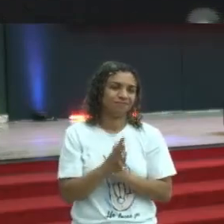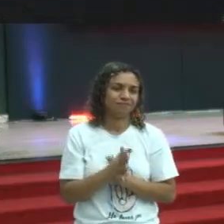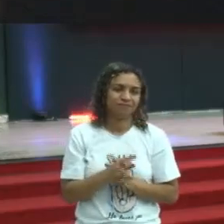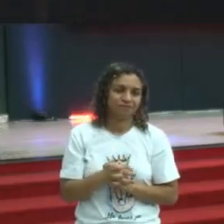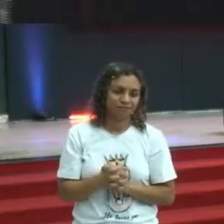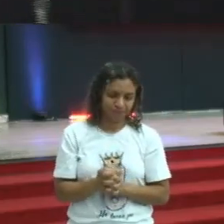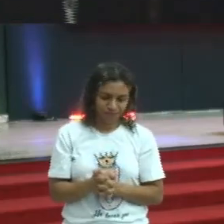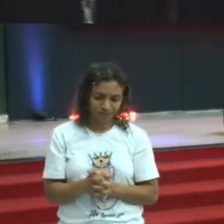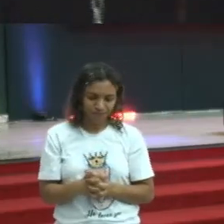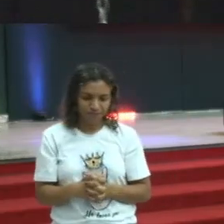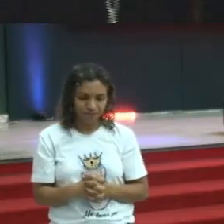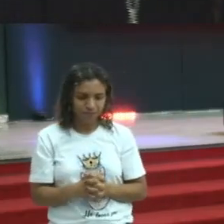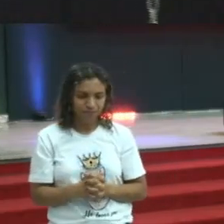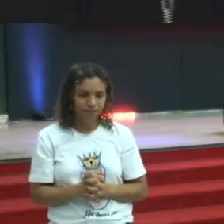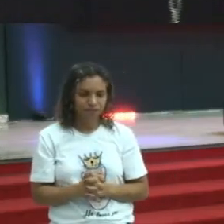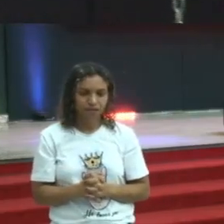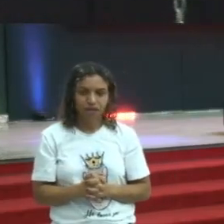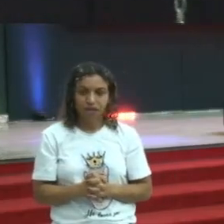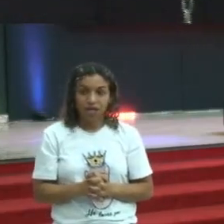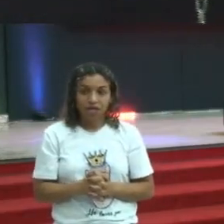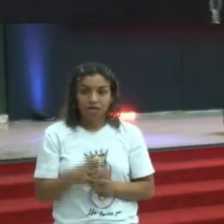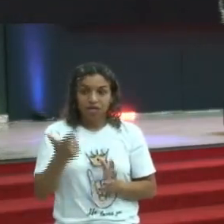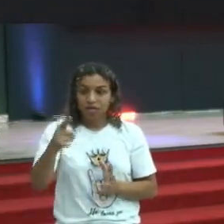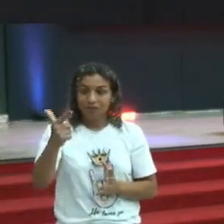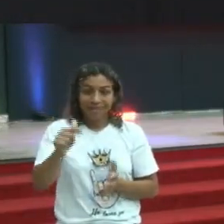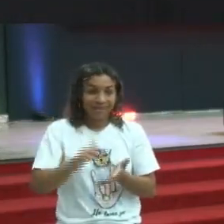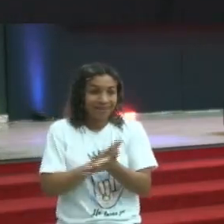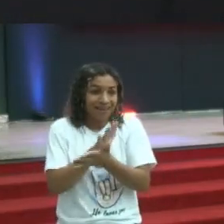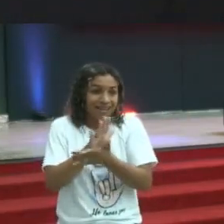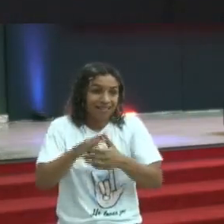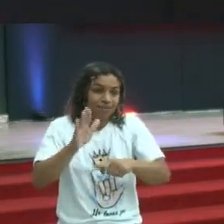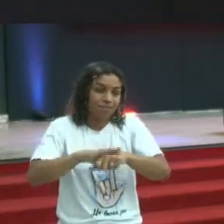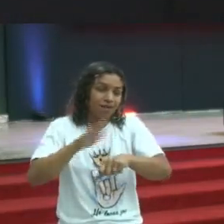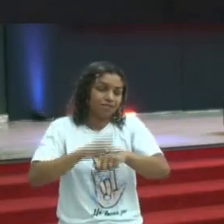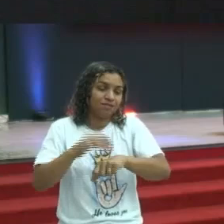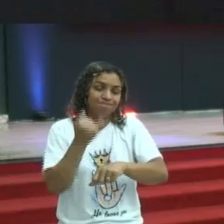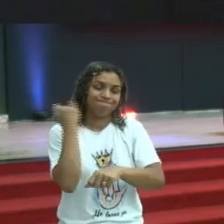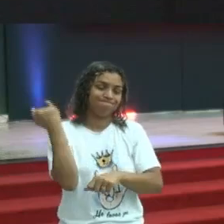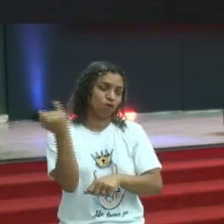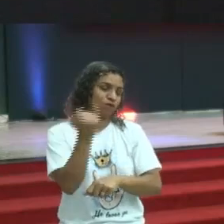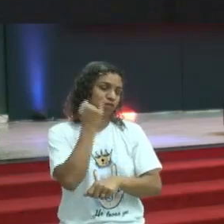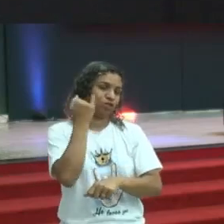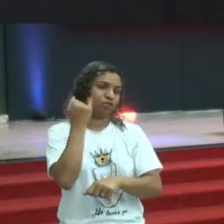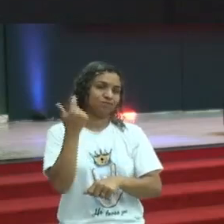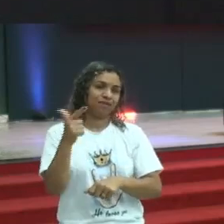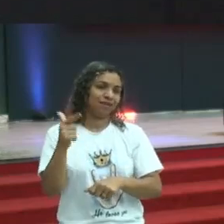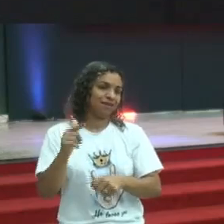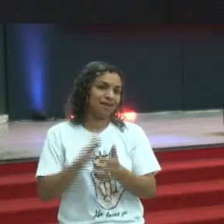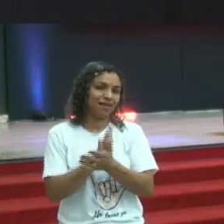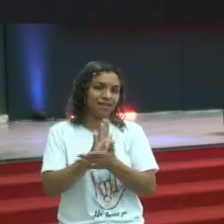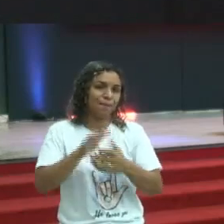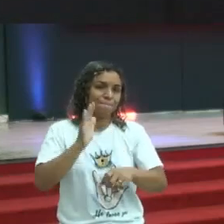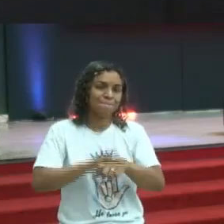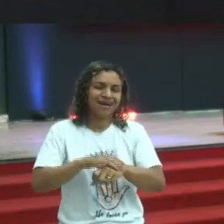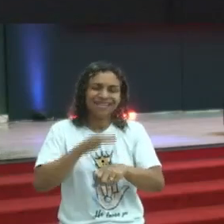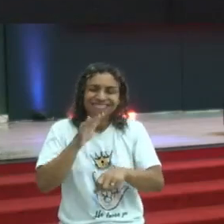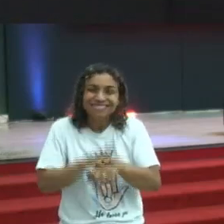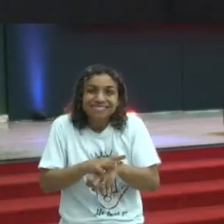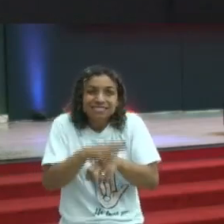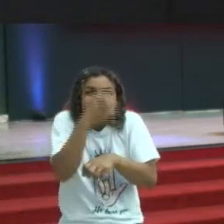Não existe nada mais importante, não existe nada mais